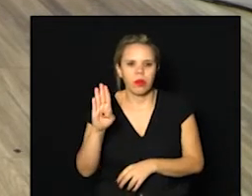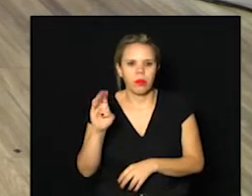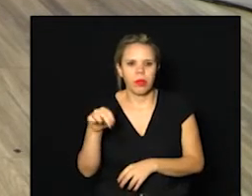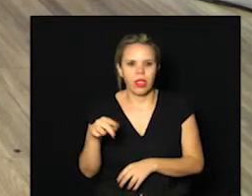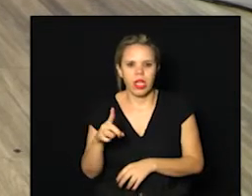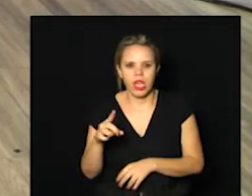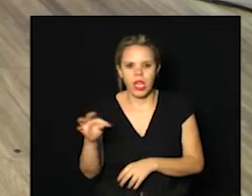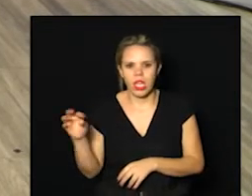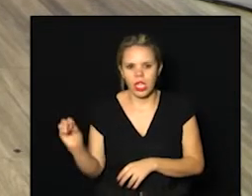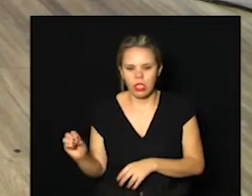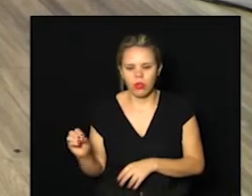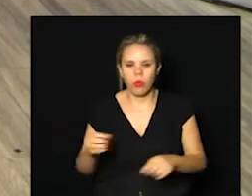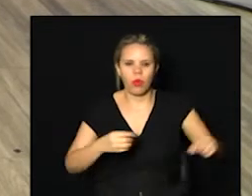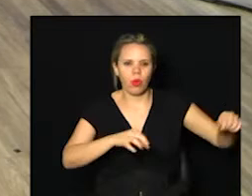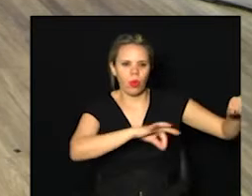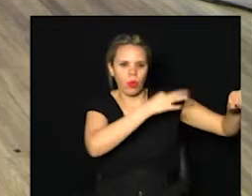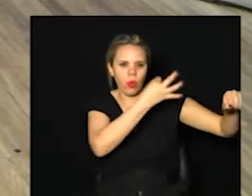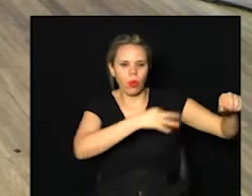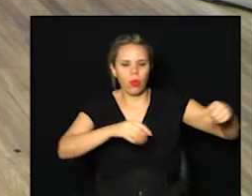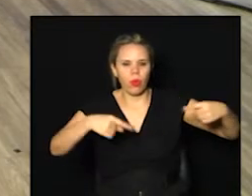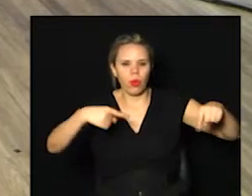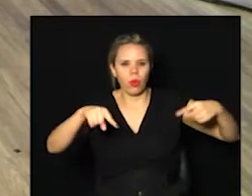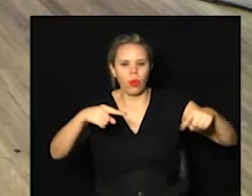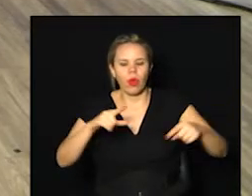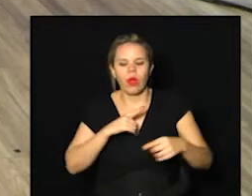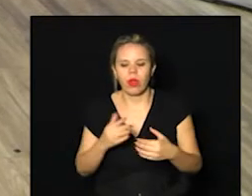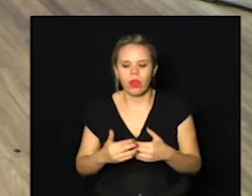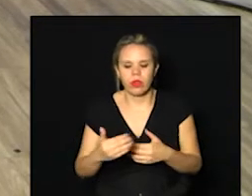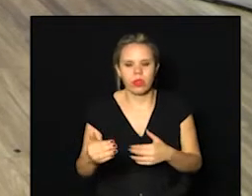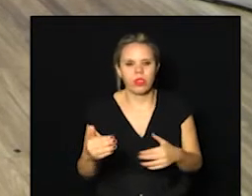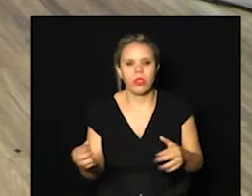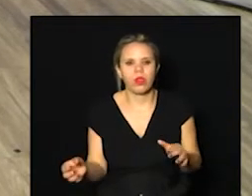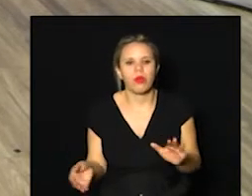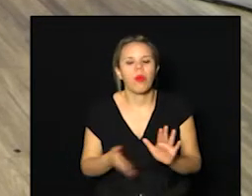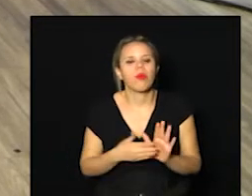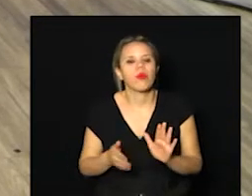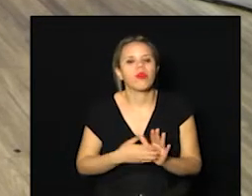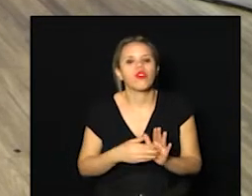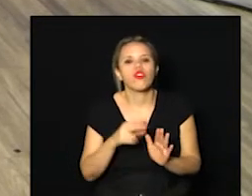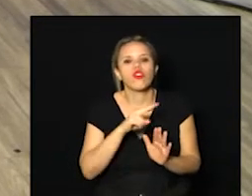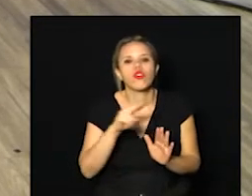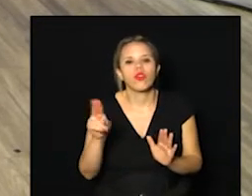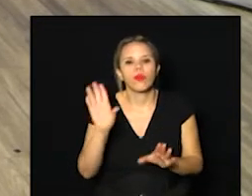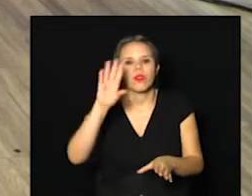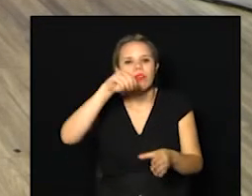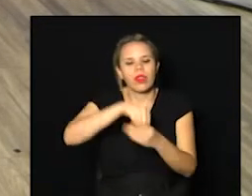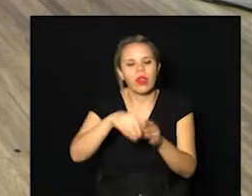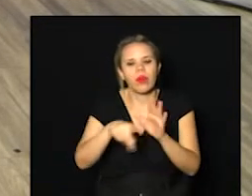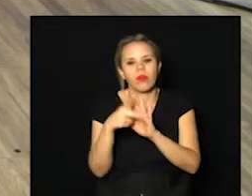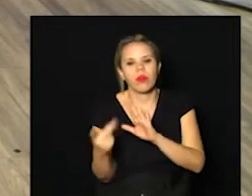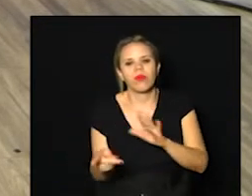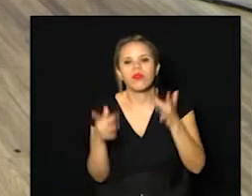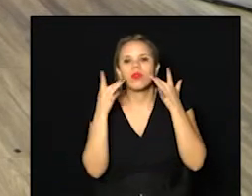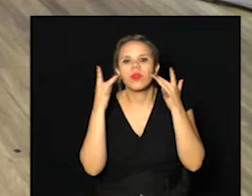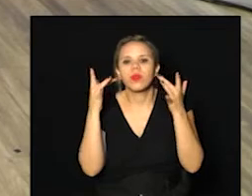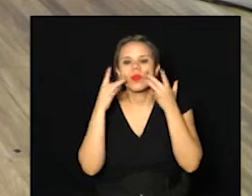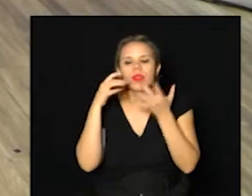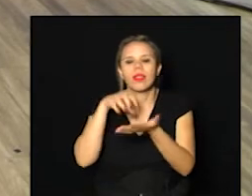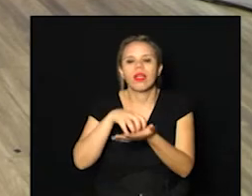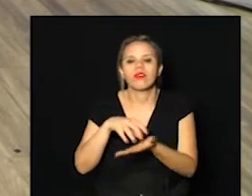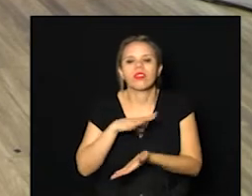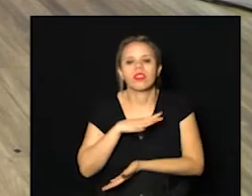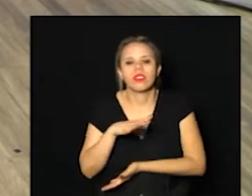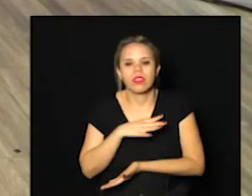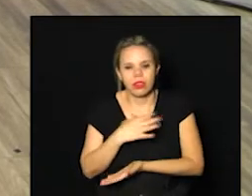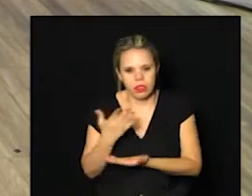um maestro, e agora tem uma proposta do nome dele ficar num teatro da cidade? Isso mesmo,